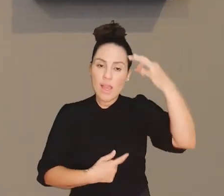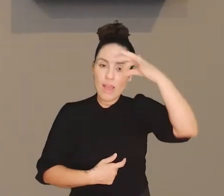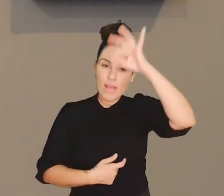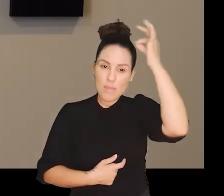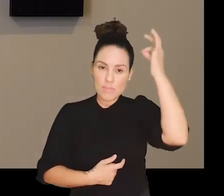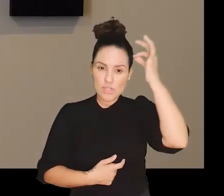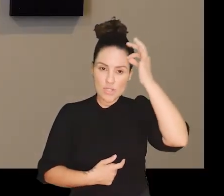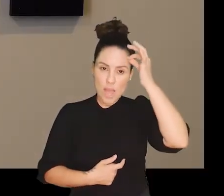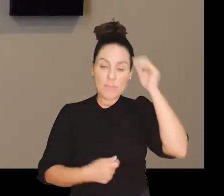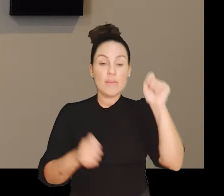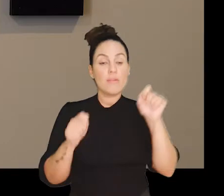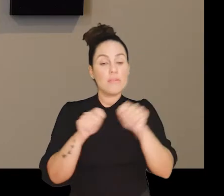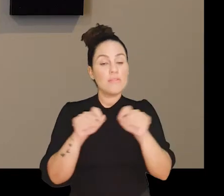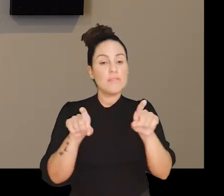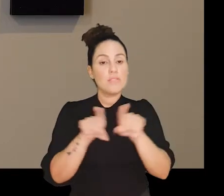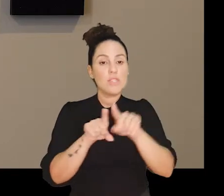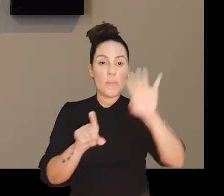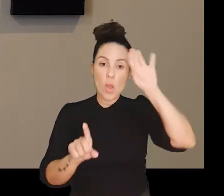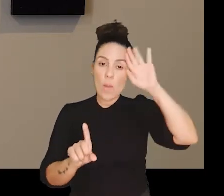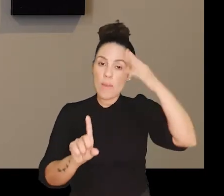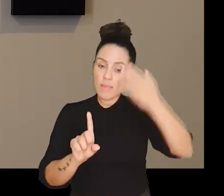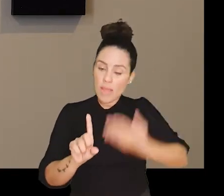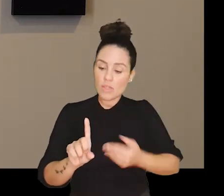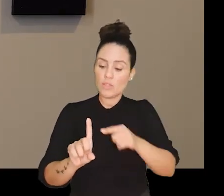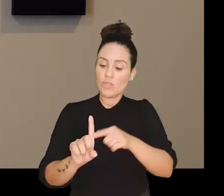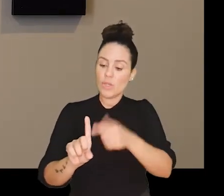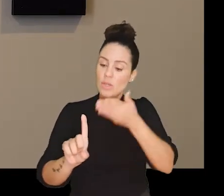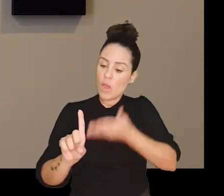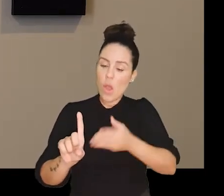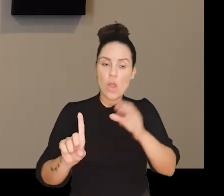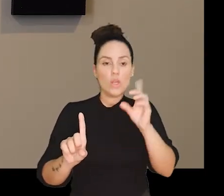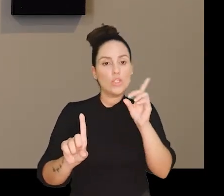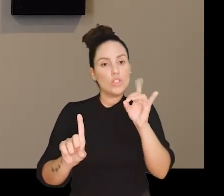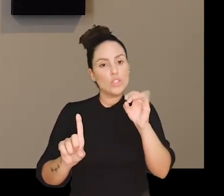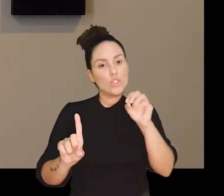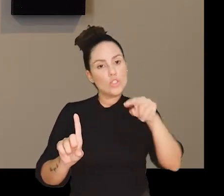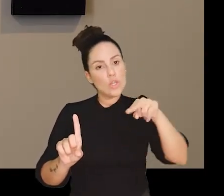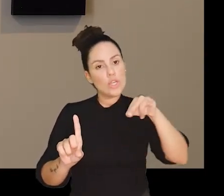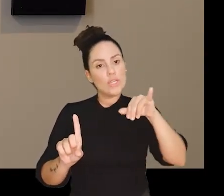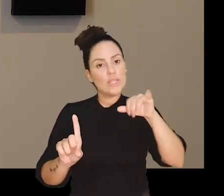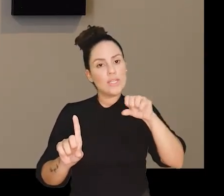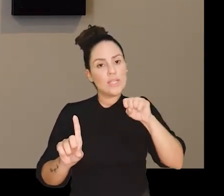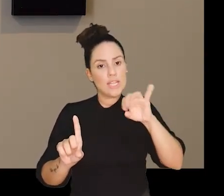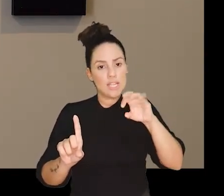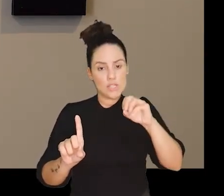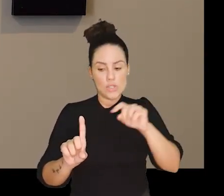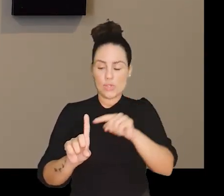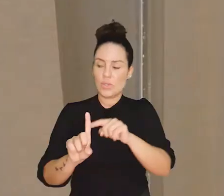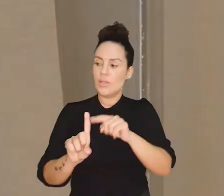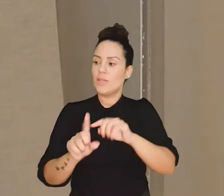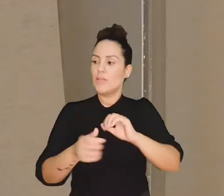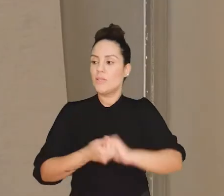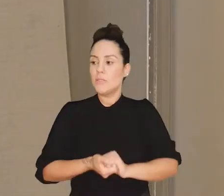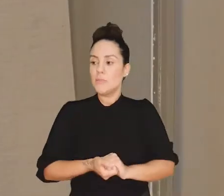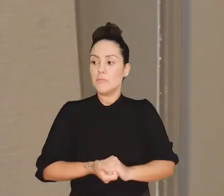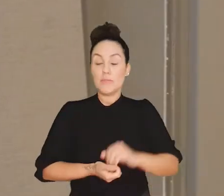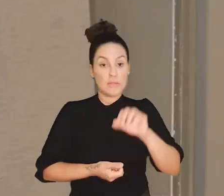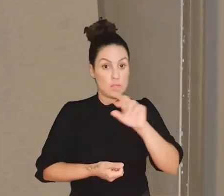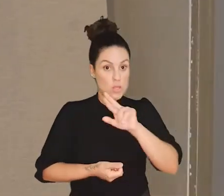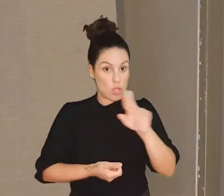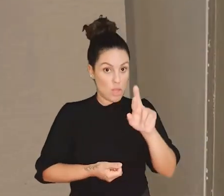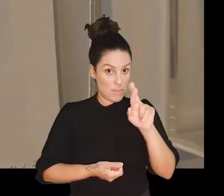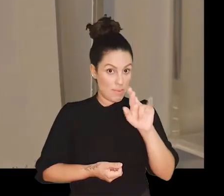artistas capixabas, Rick Rodrigues e Aíla Lourenço, também homenageiam Dionísio Del Santo em seus